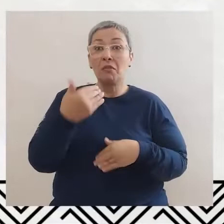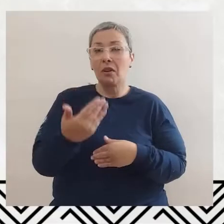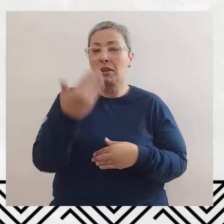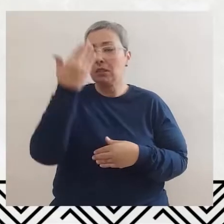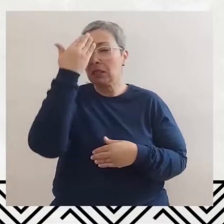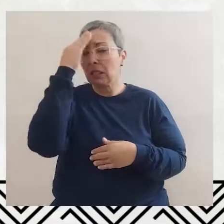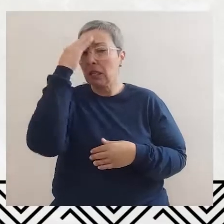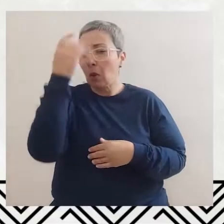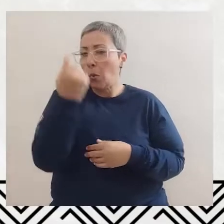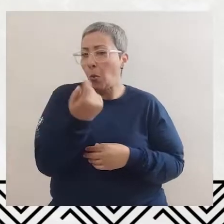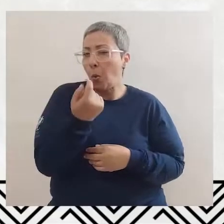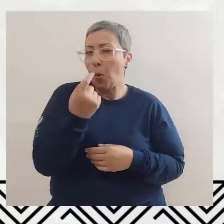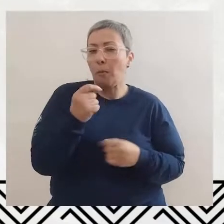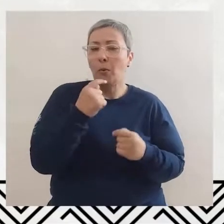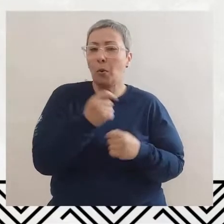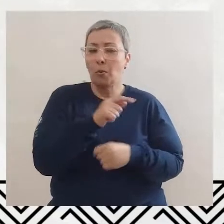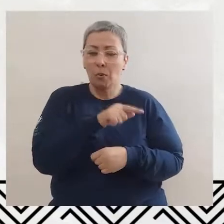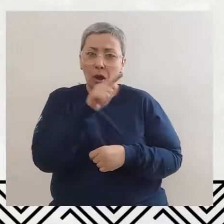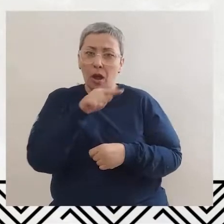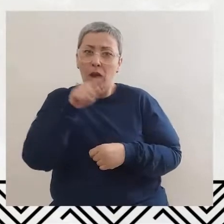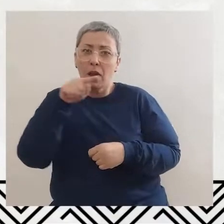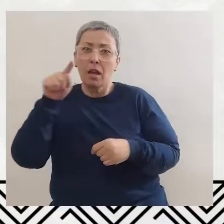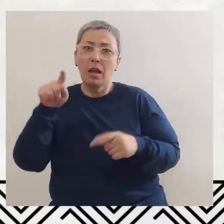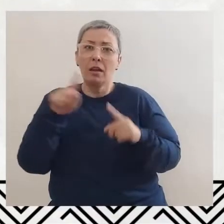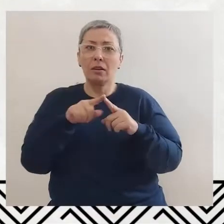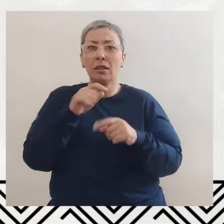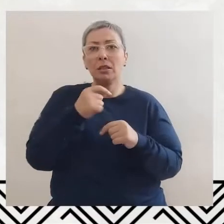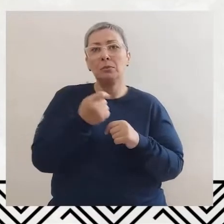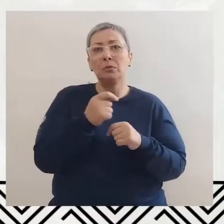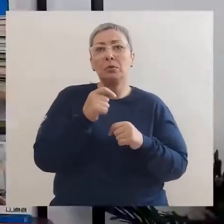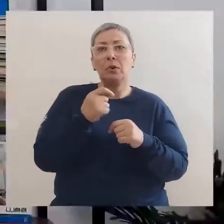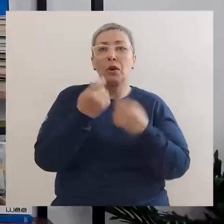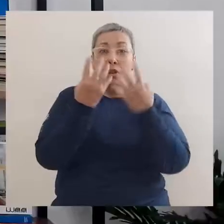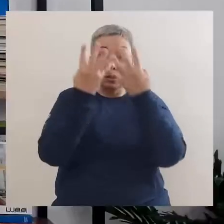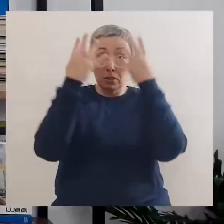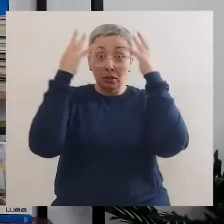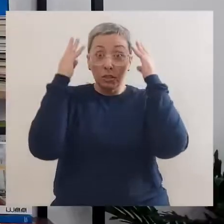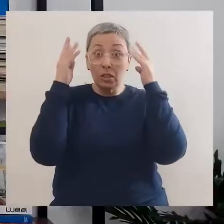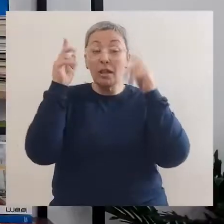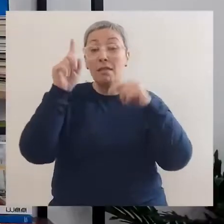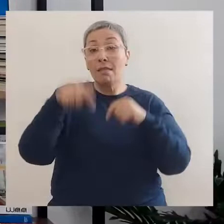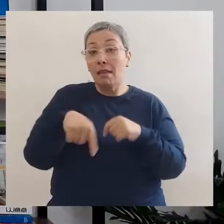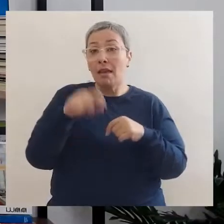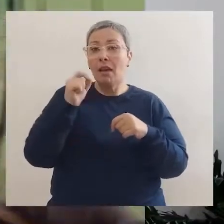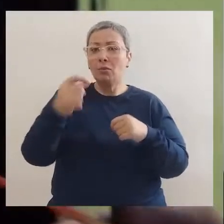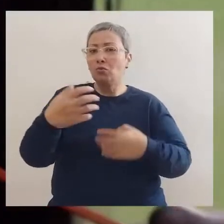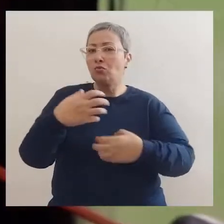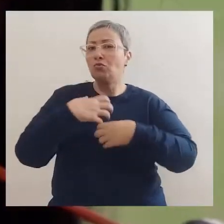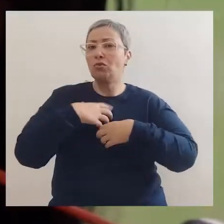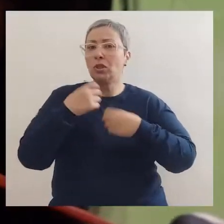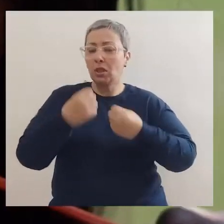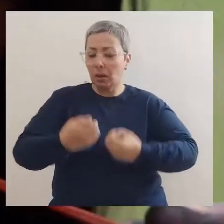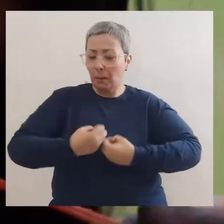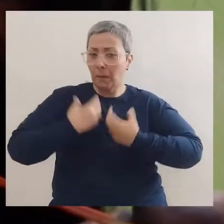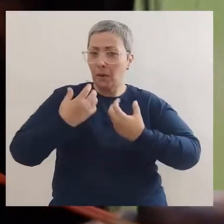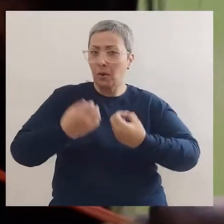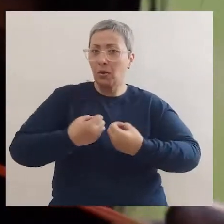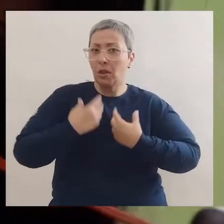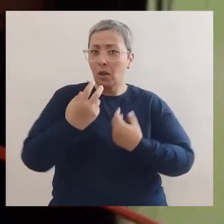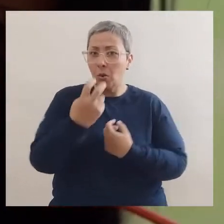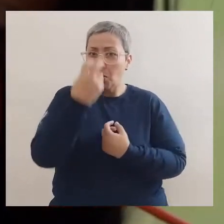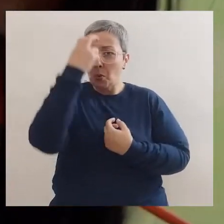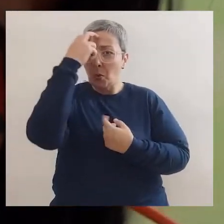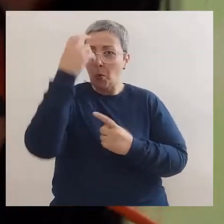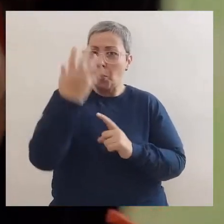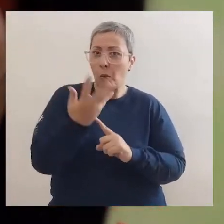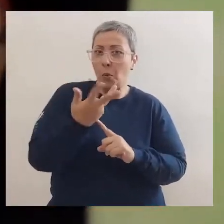Gostaram? Bacana, né? Mas vamos entender um pouco do grafismo indígena. O grafismo indígena é uma das formas